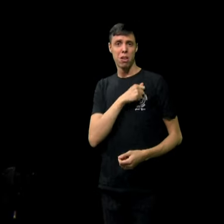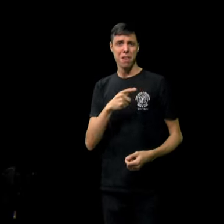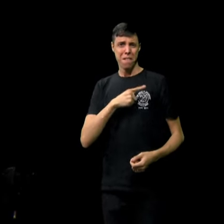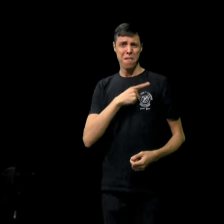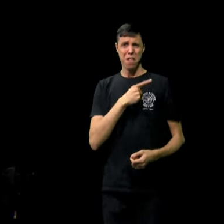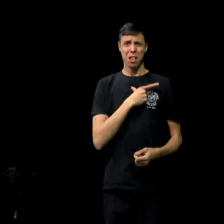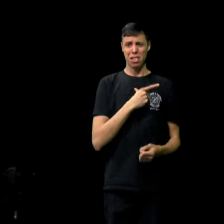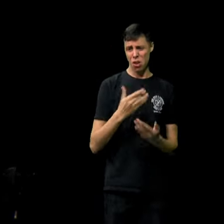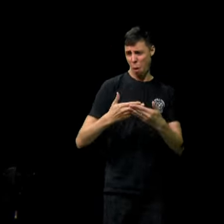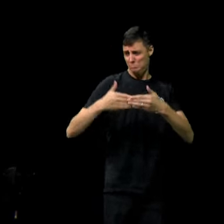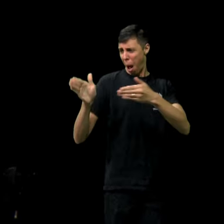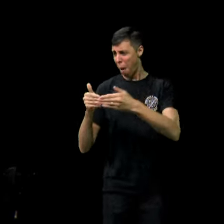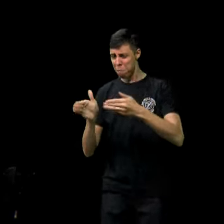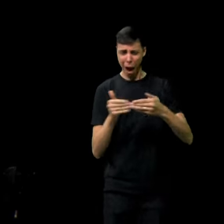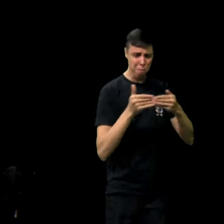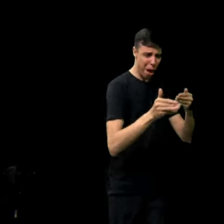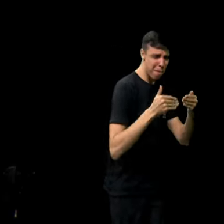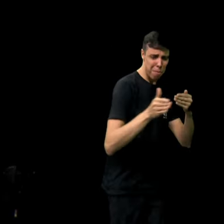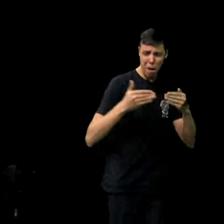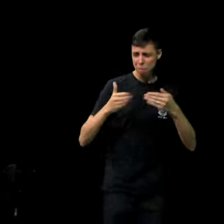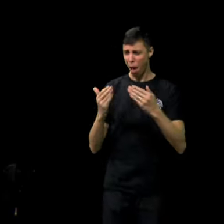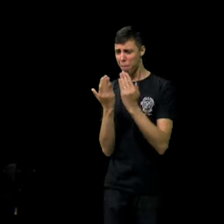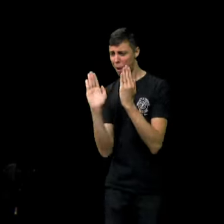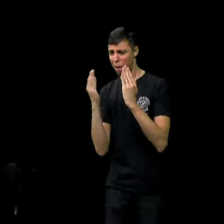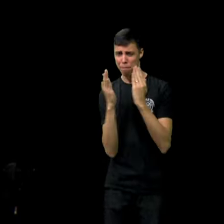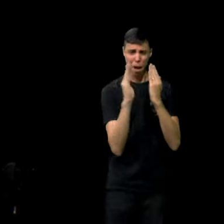abram de par em par.